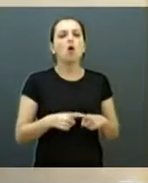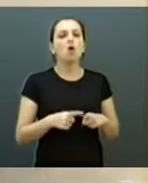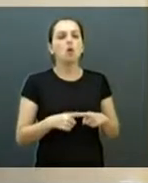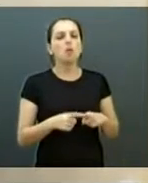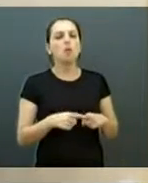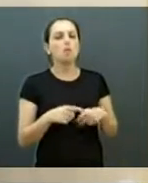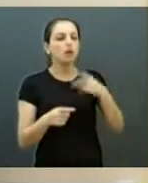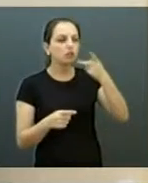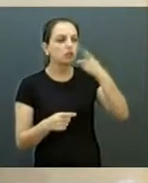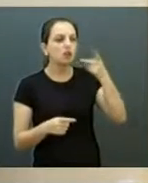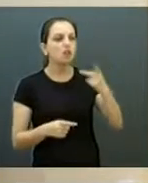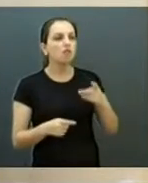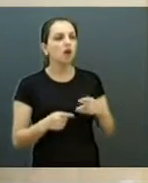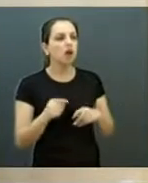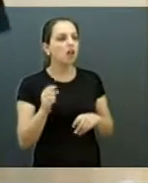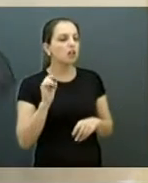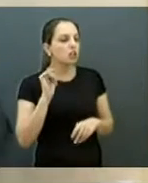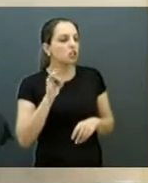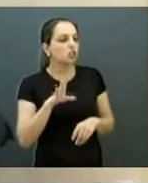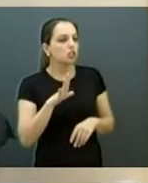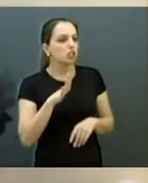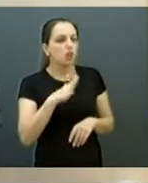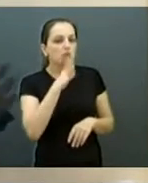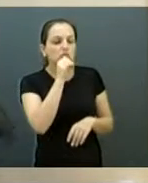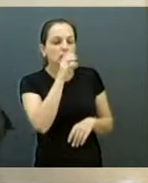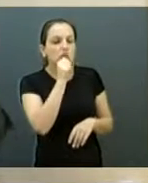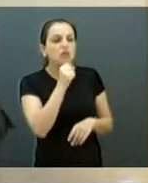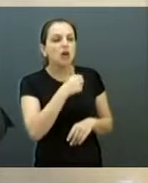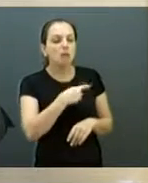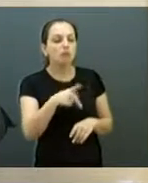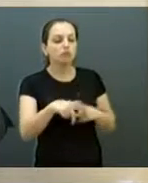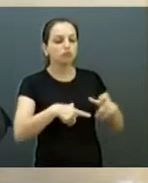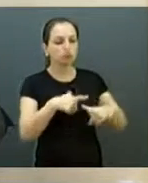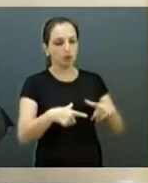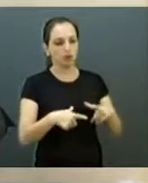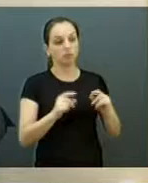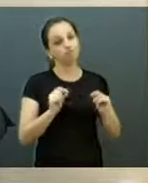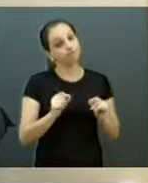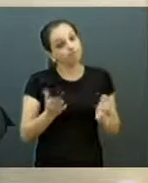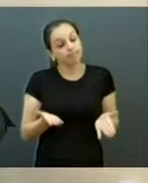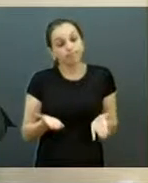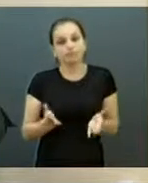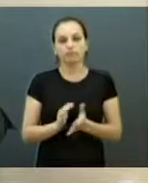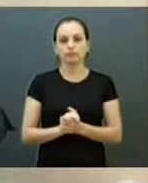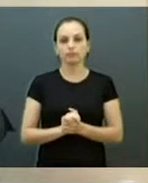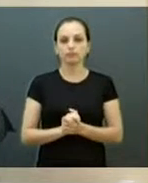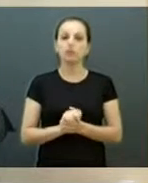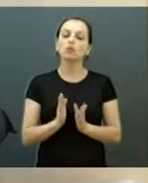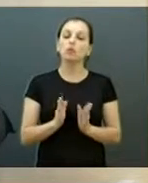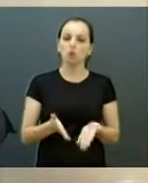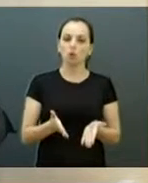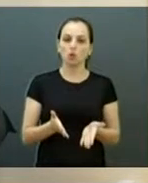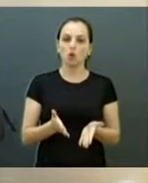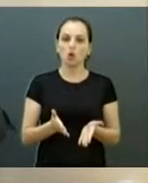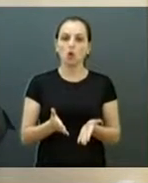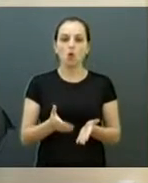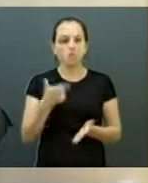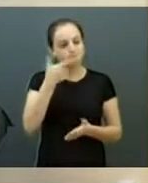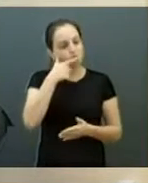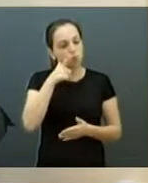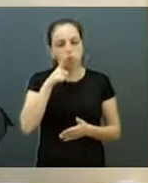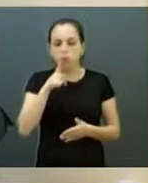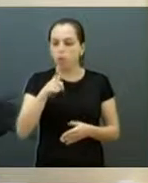plantão e 60% mais isso mas mesmo isso ele sabe de cor hoje não consegue